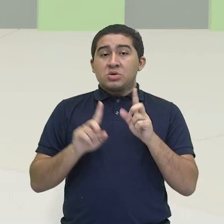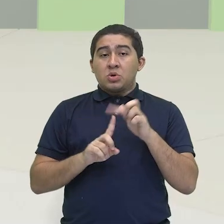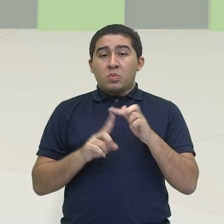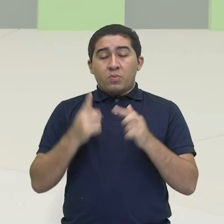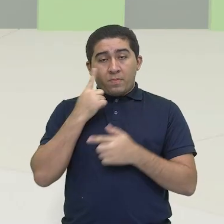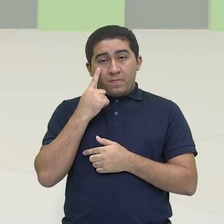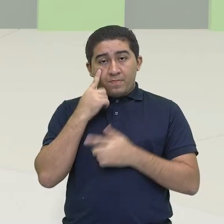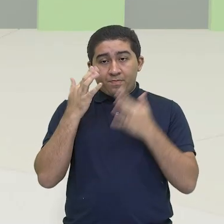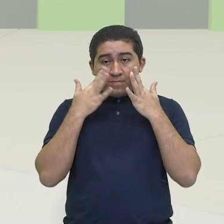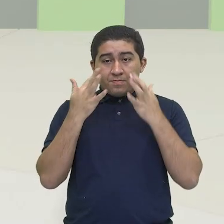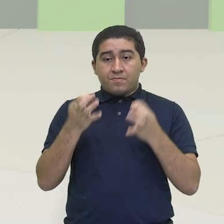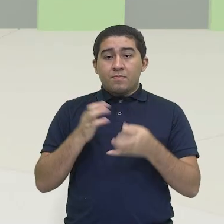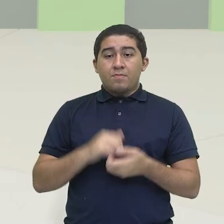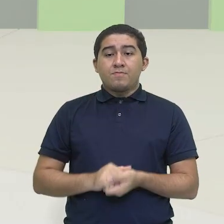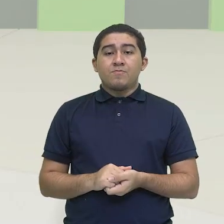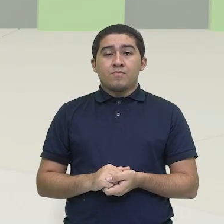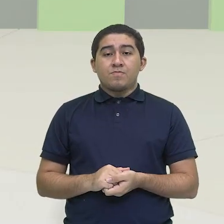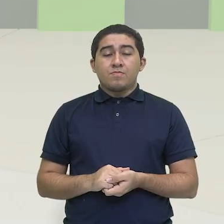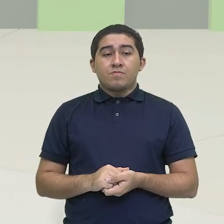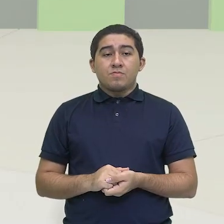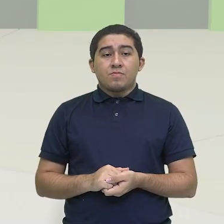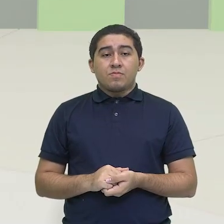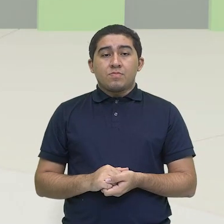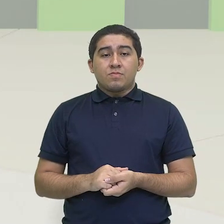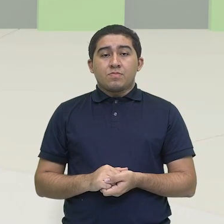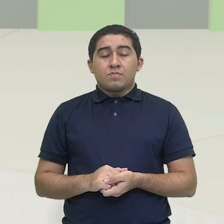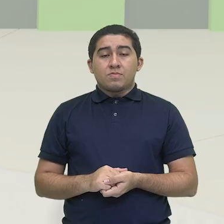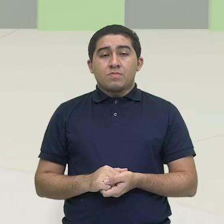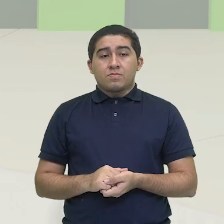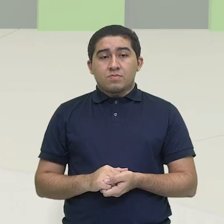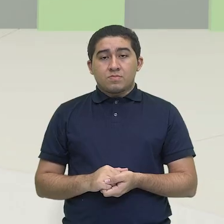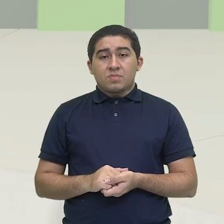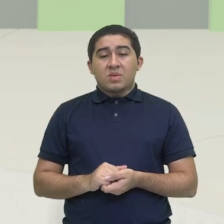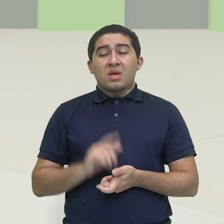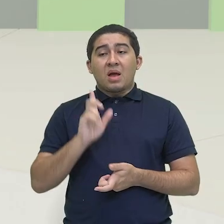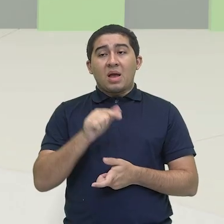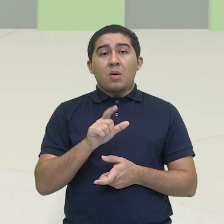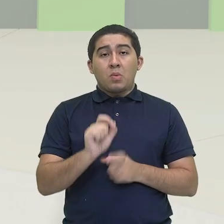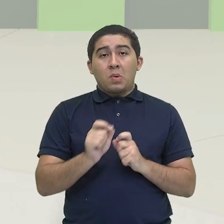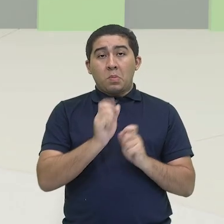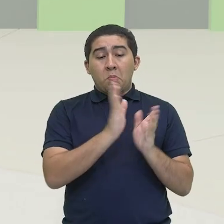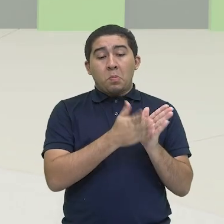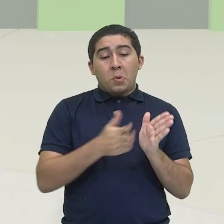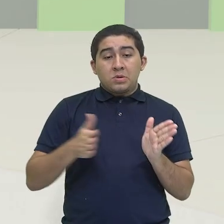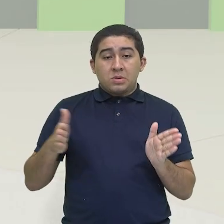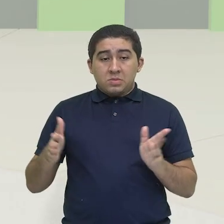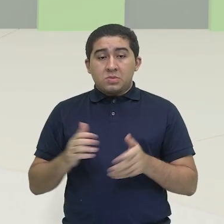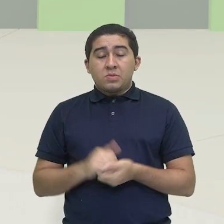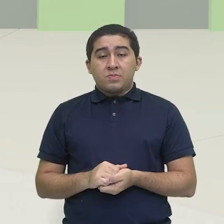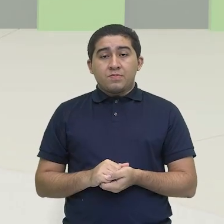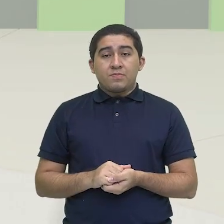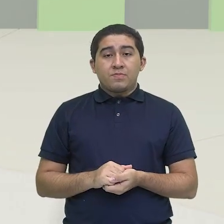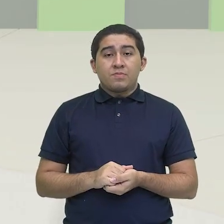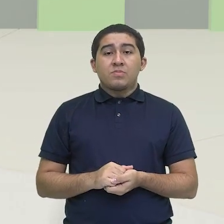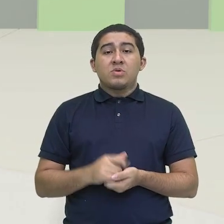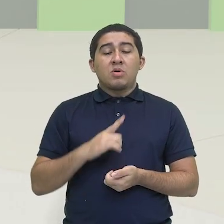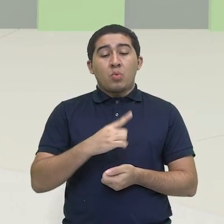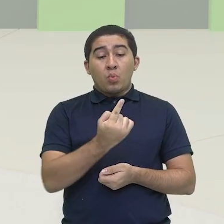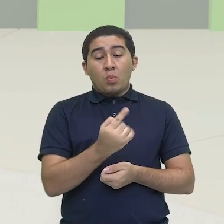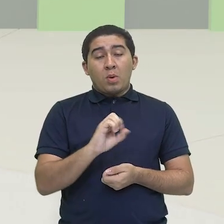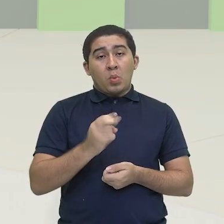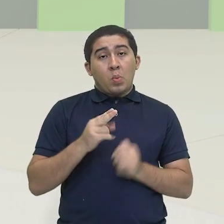química. Uma reação química, gente, é um processo no qual uma ou